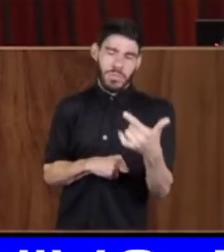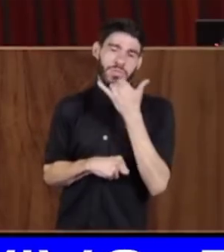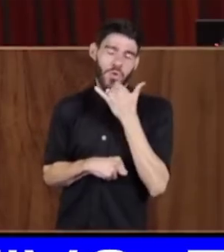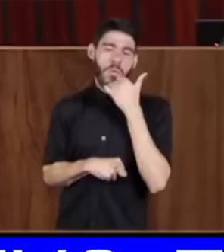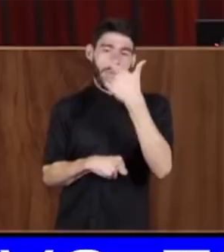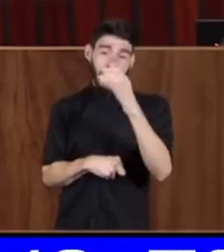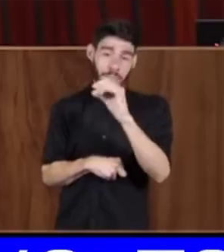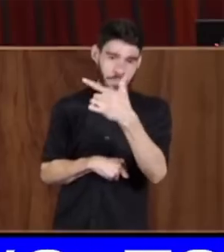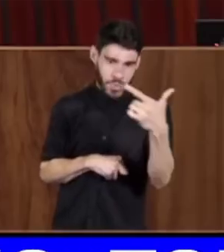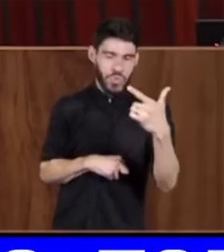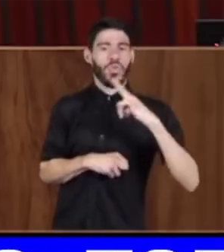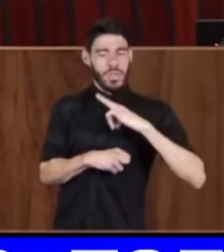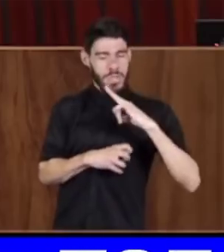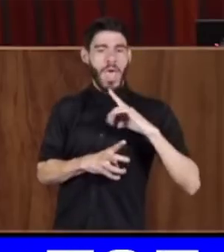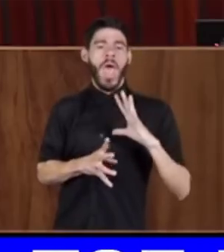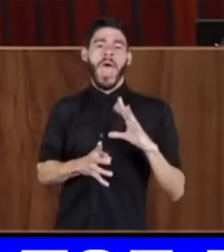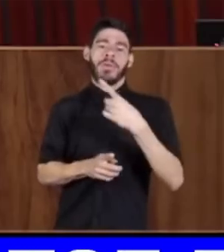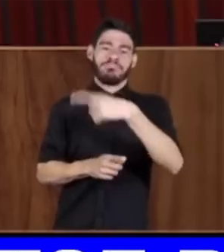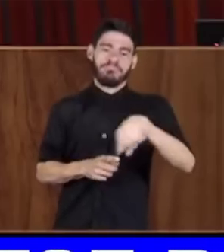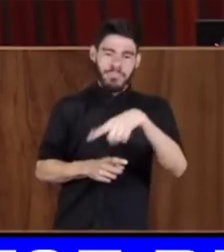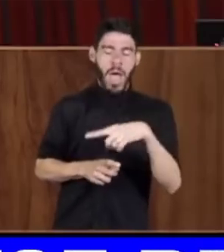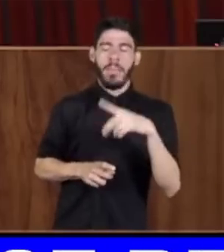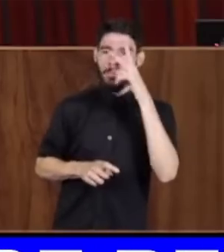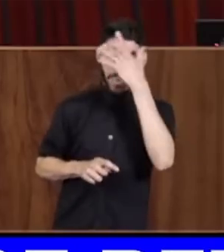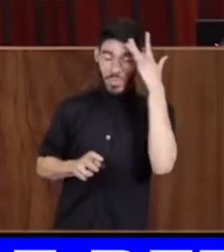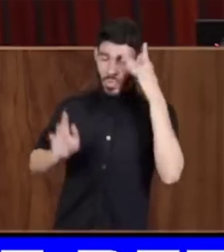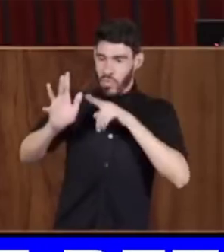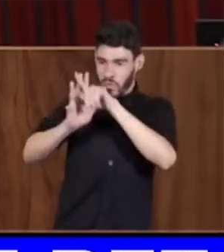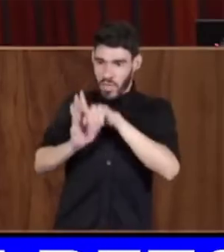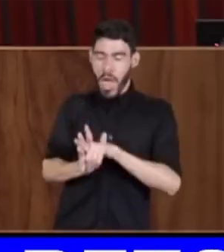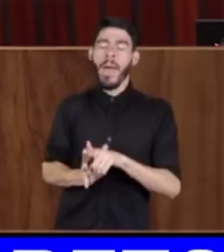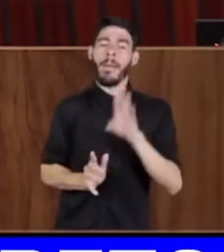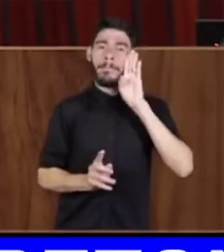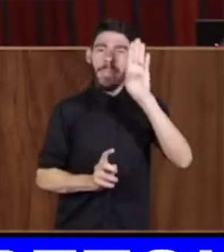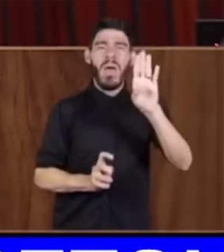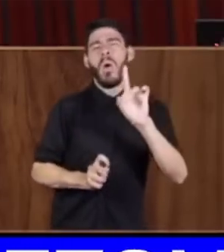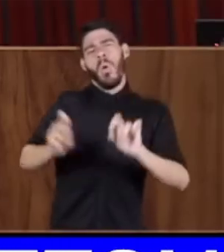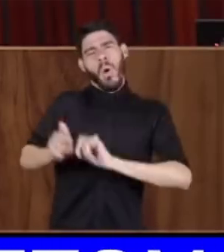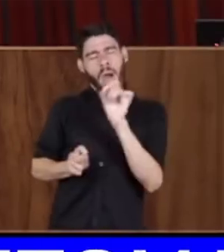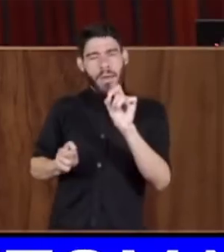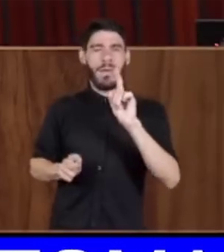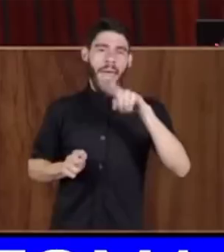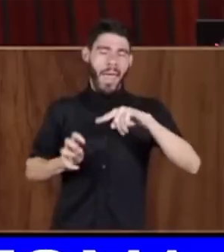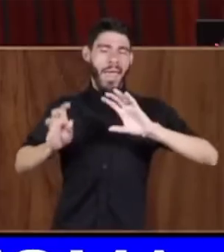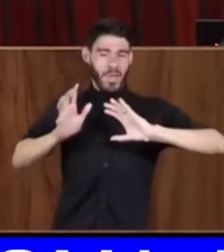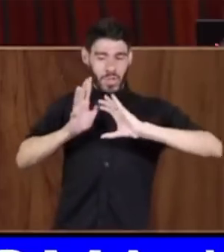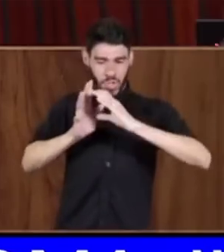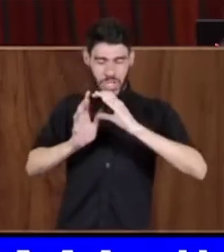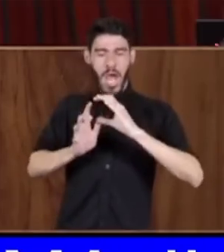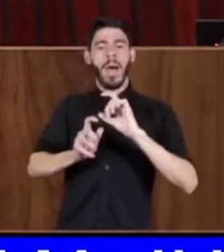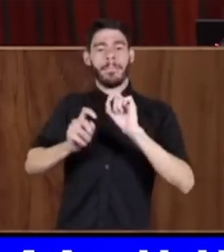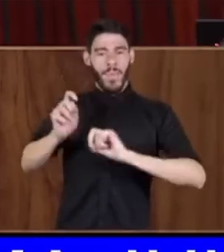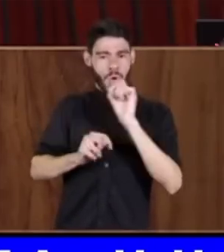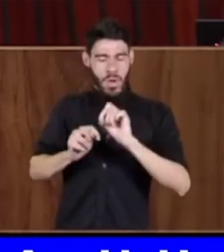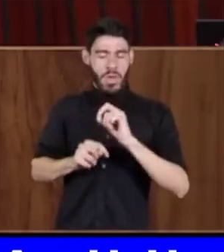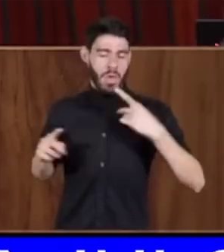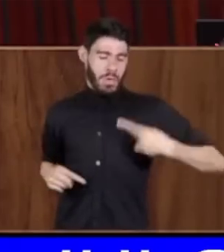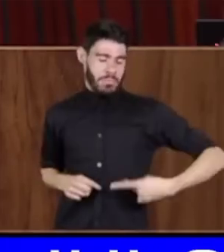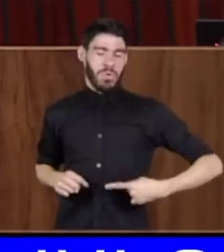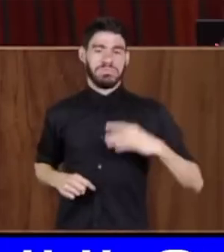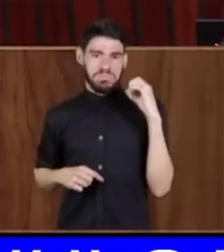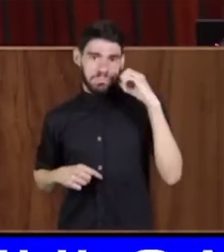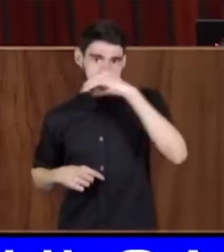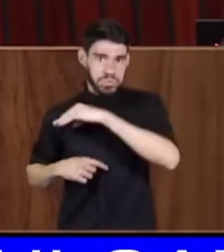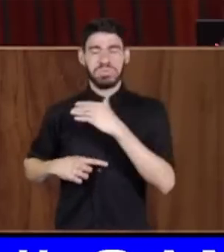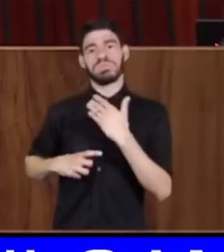registro de candidatura dos investigados, exclusivamente em virtude de a chapa beneficiária das condutas